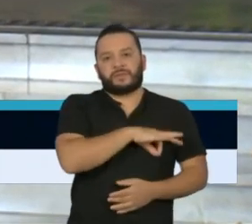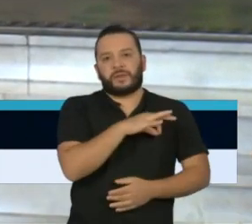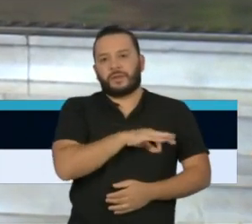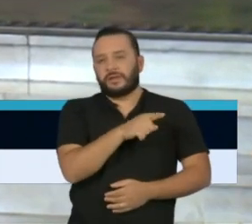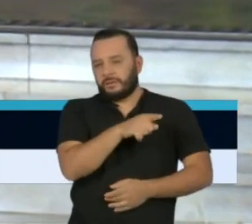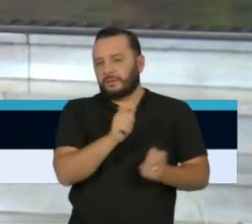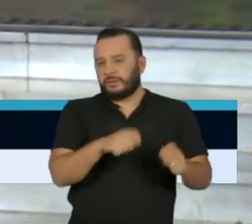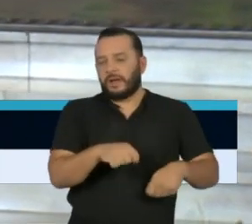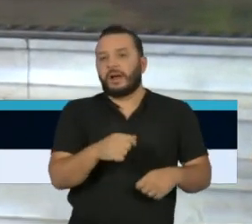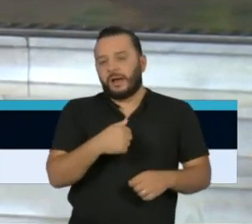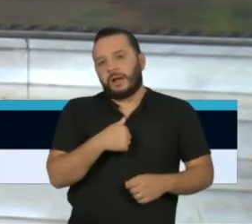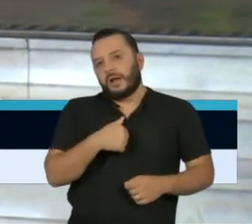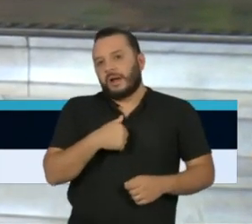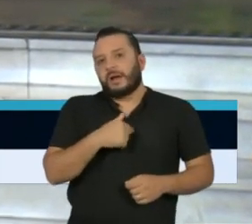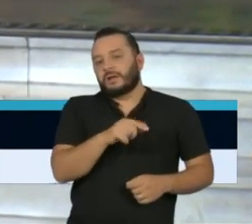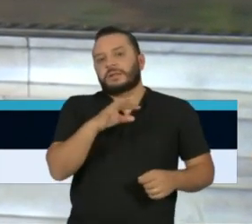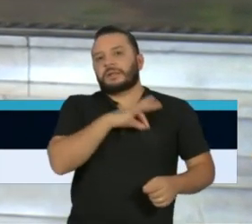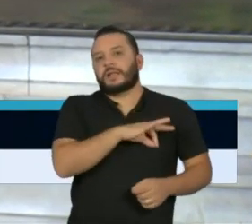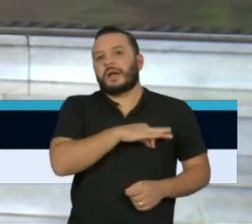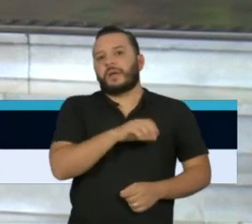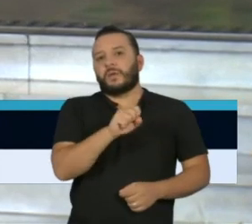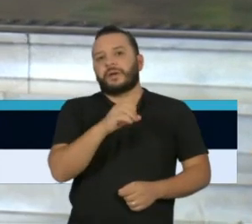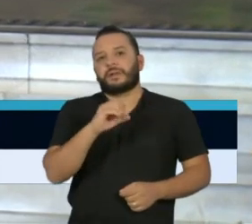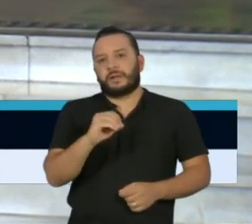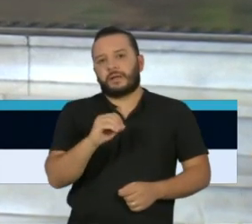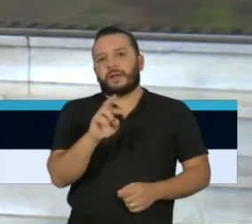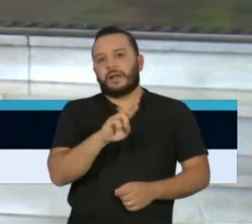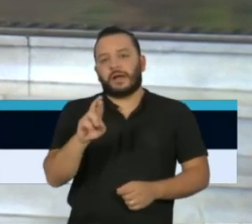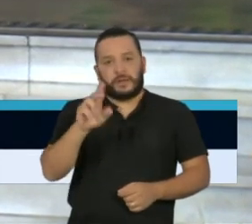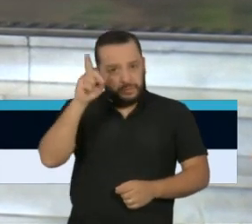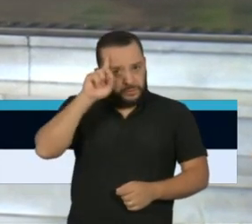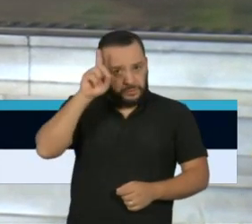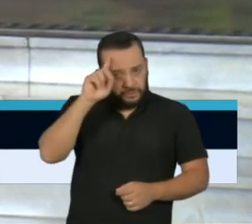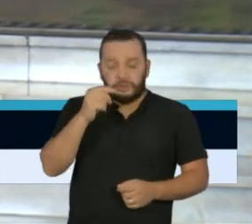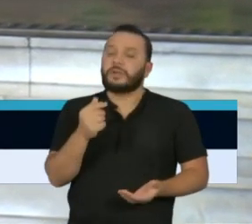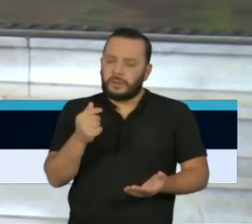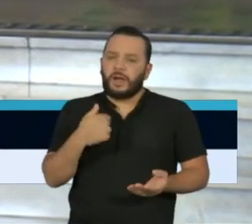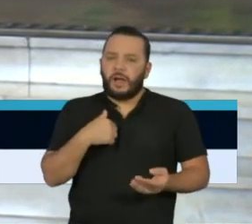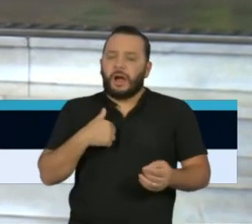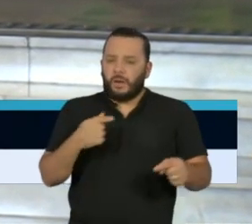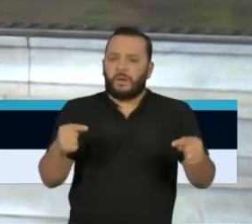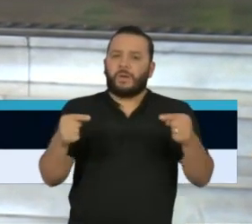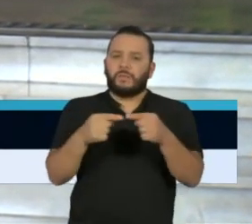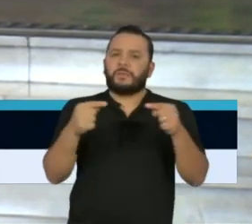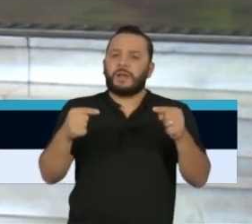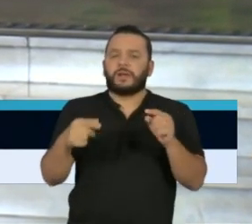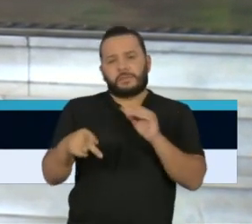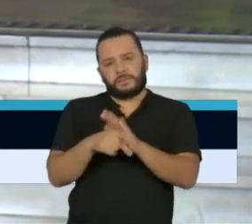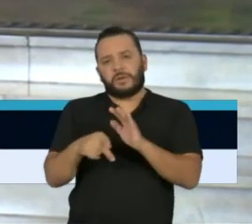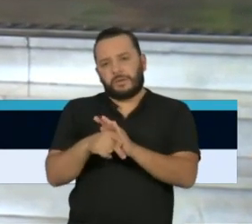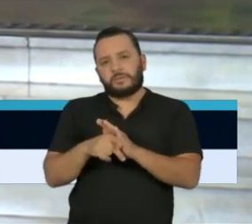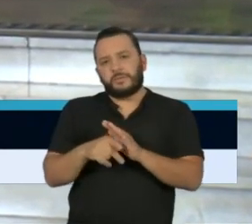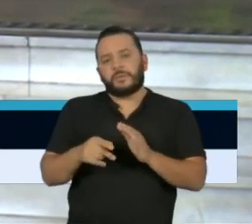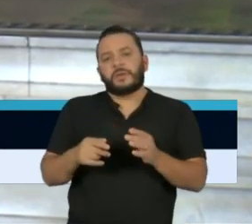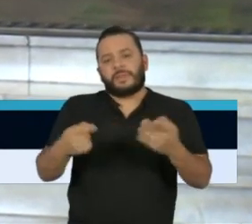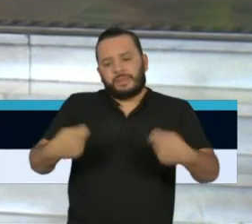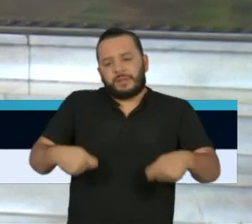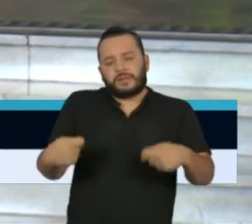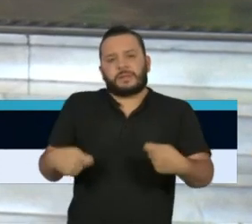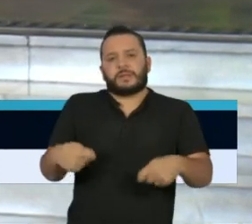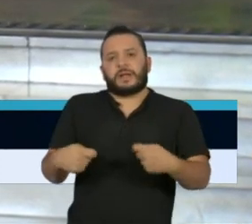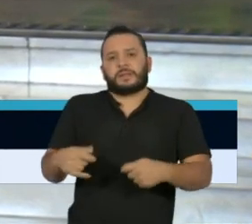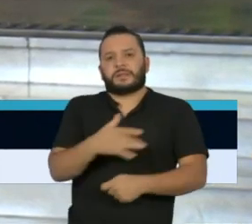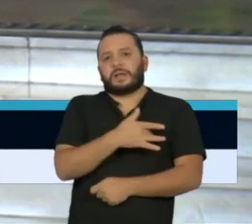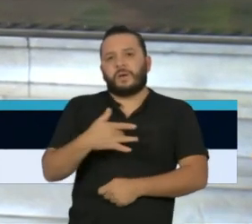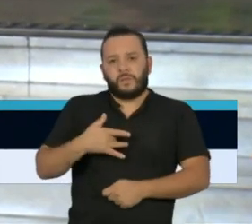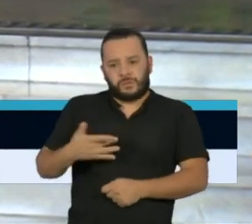ultrapassar R$ 80,00 por dia. Portanto, uma medida que atende uma necessidade de saúde pública, atende também uma necessidade de